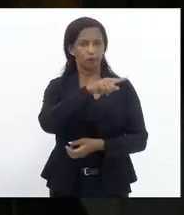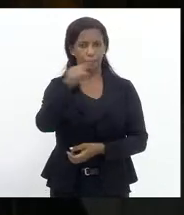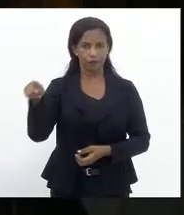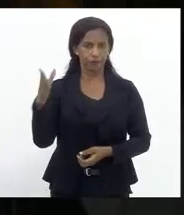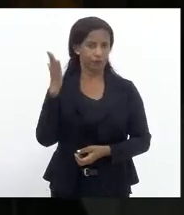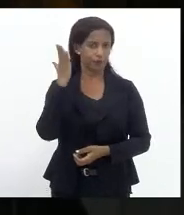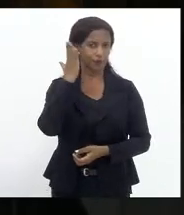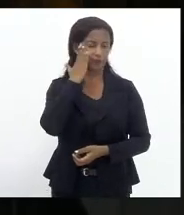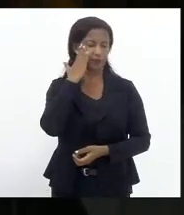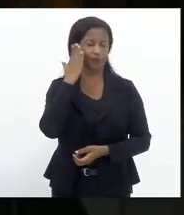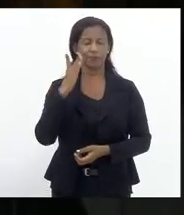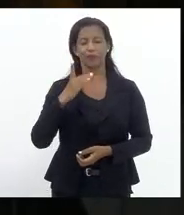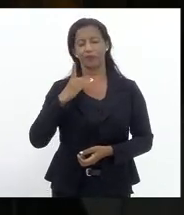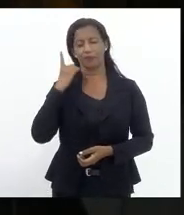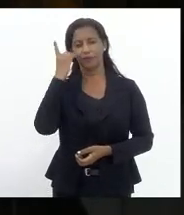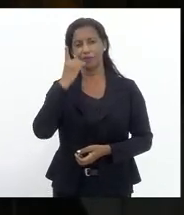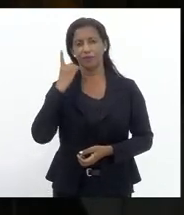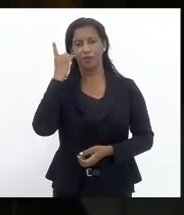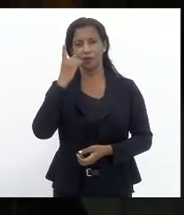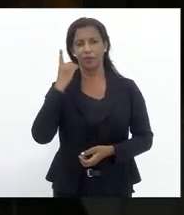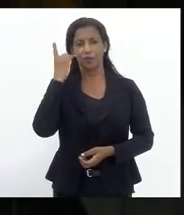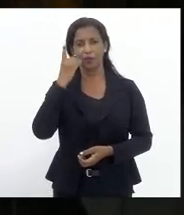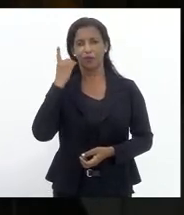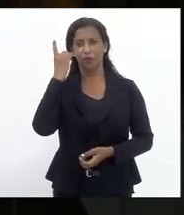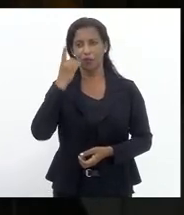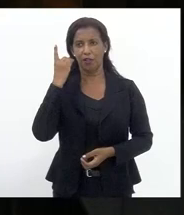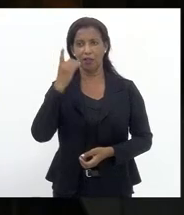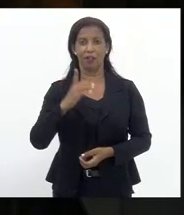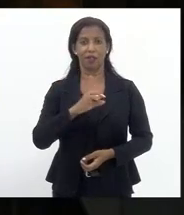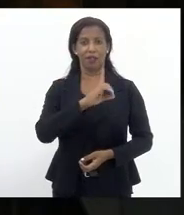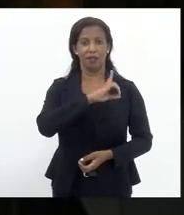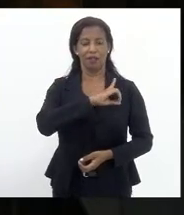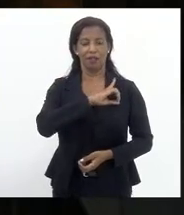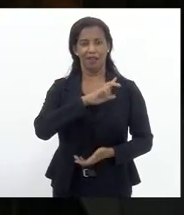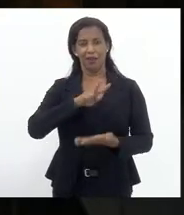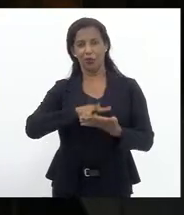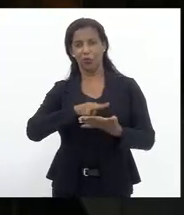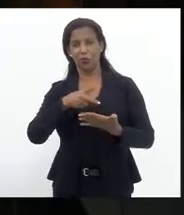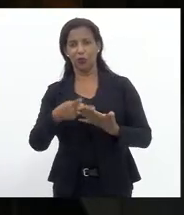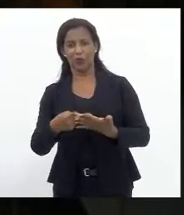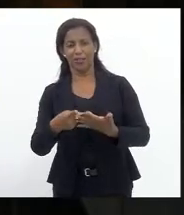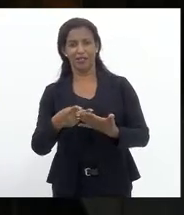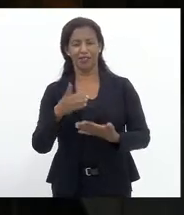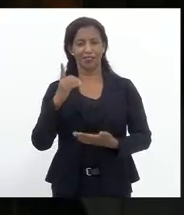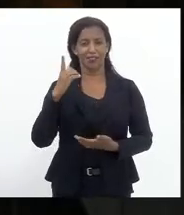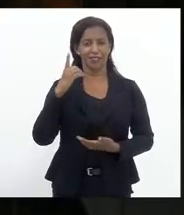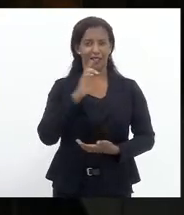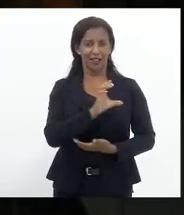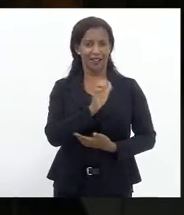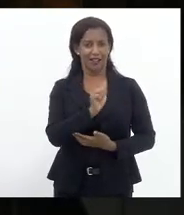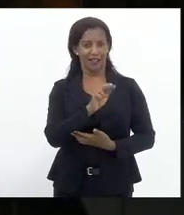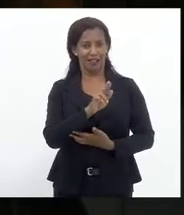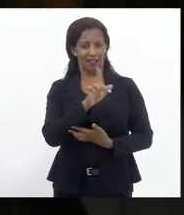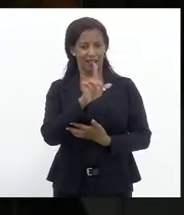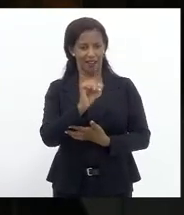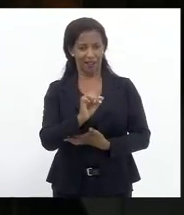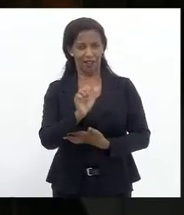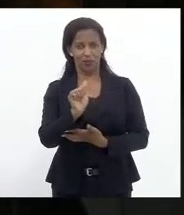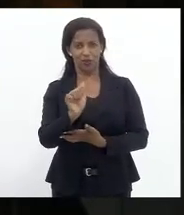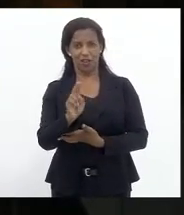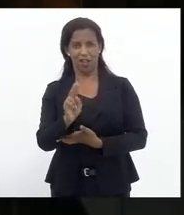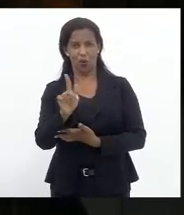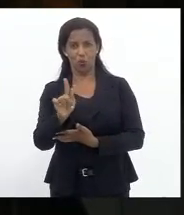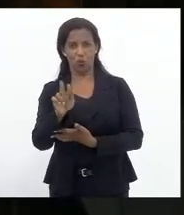o deputado, aliás, o delegado, dublê de deputado, Carlos Augusto.